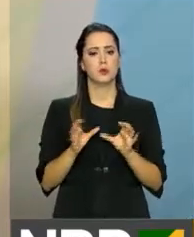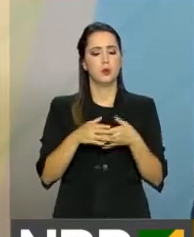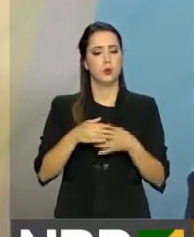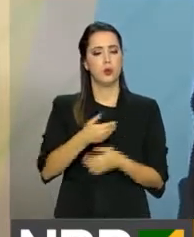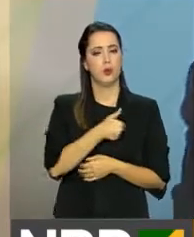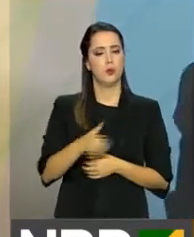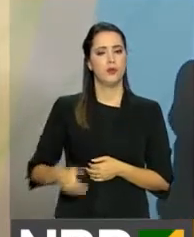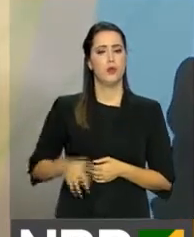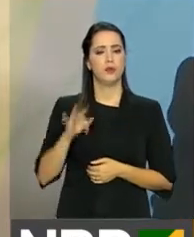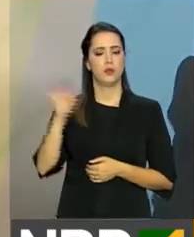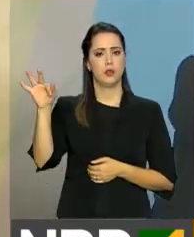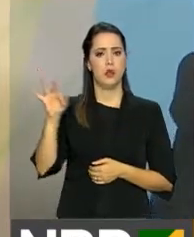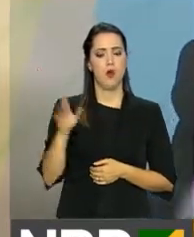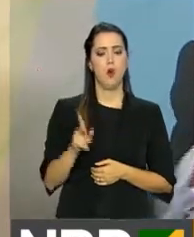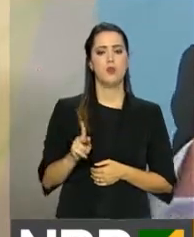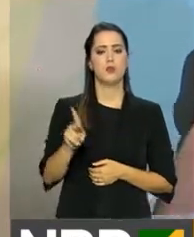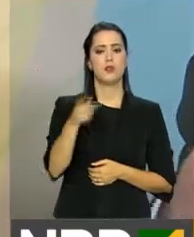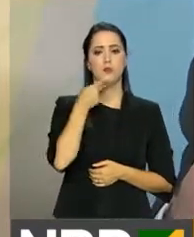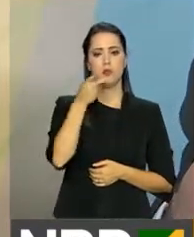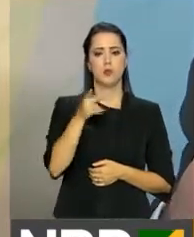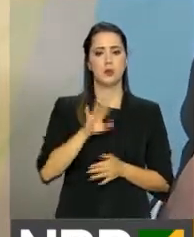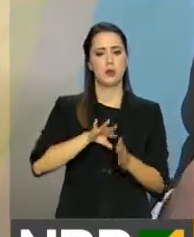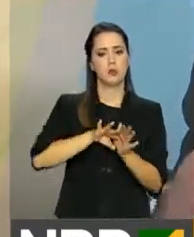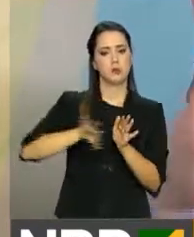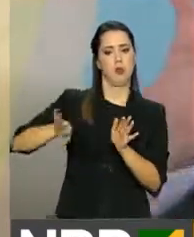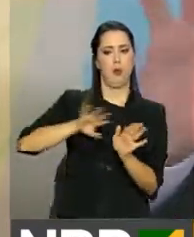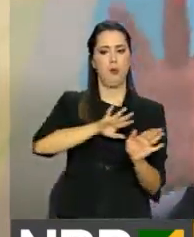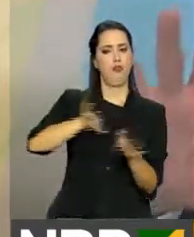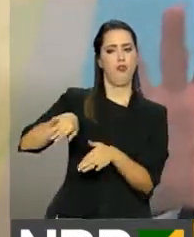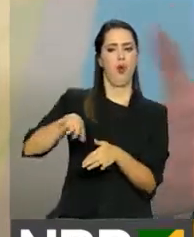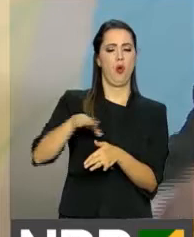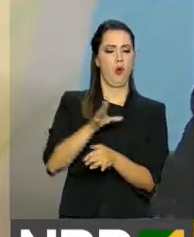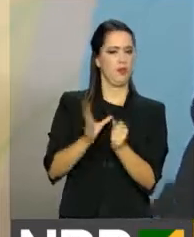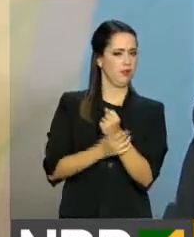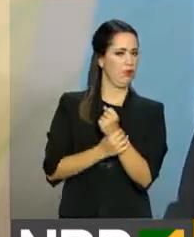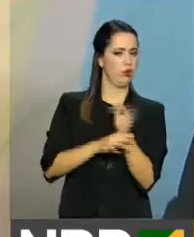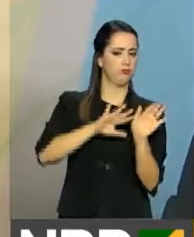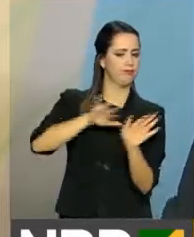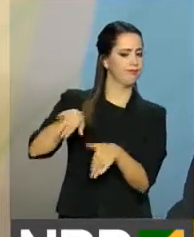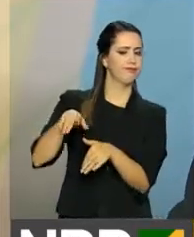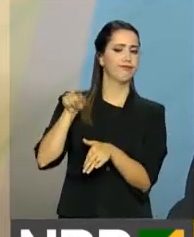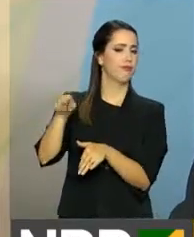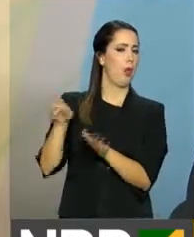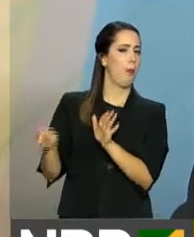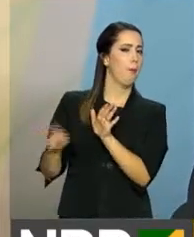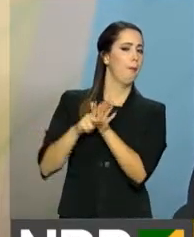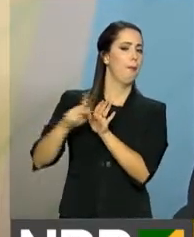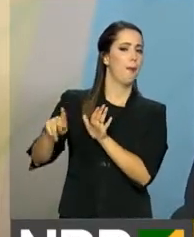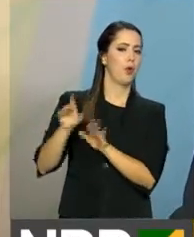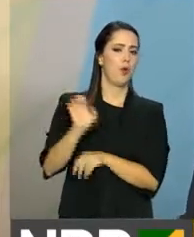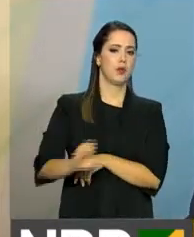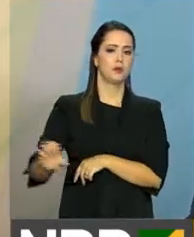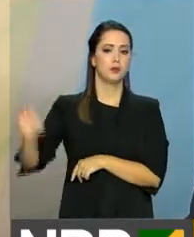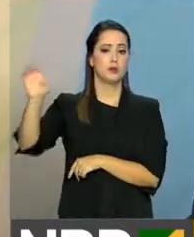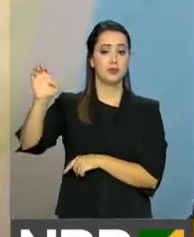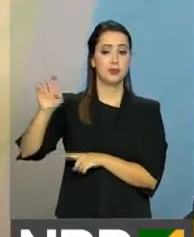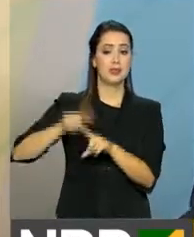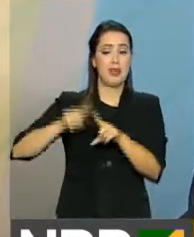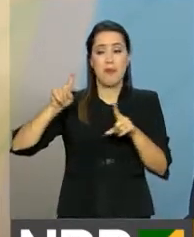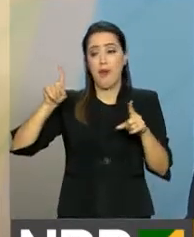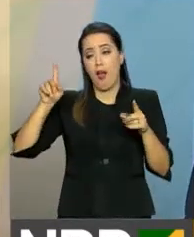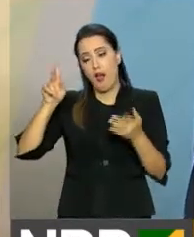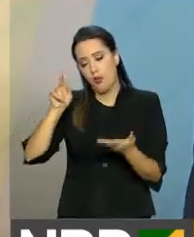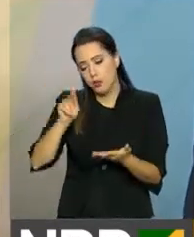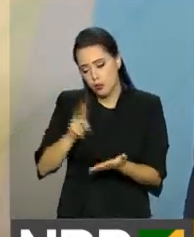a união federal sempre achou que devia ficar fora disso ao fundamento de que a matéria que compete aos estados de fato